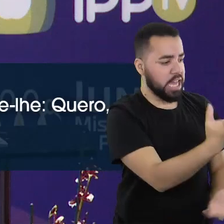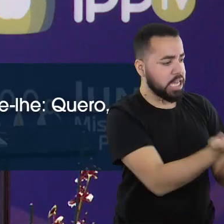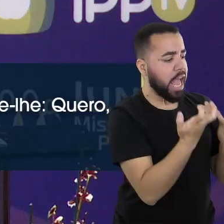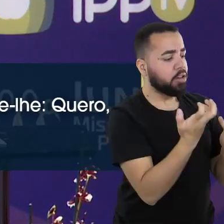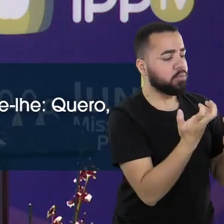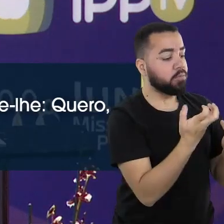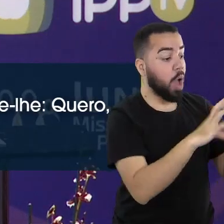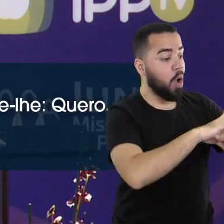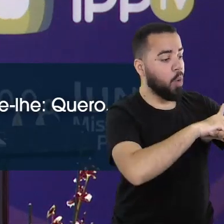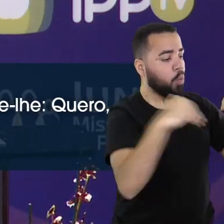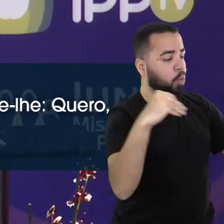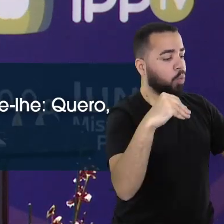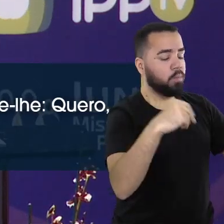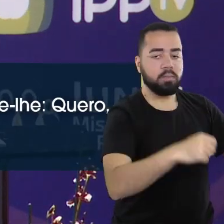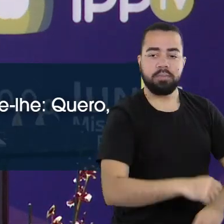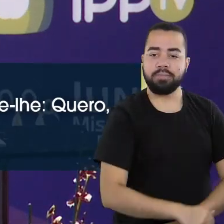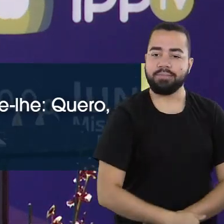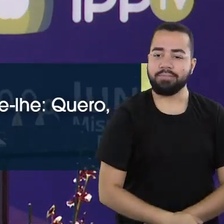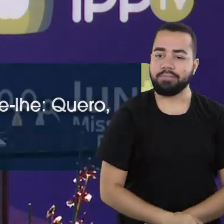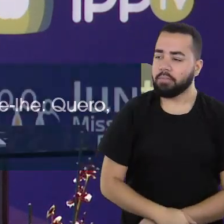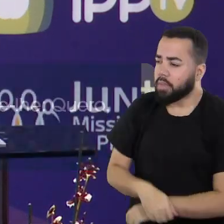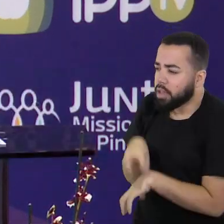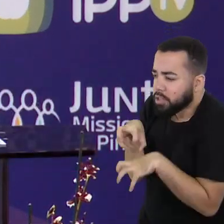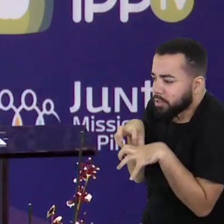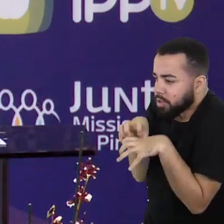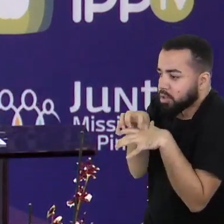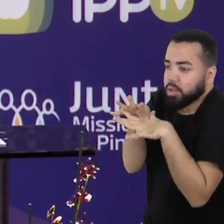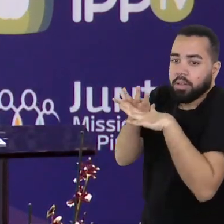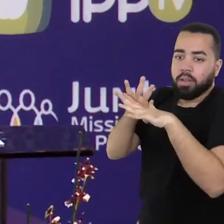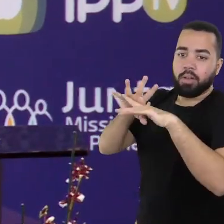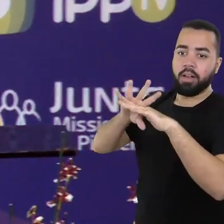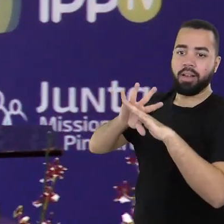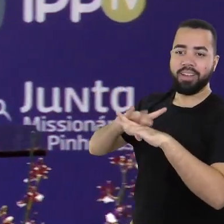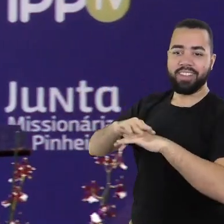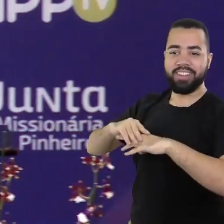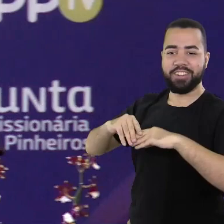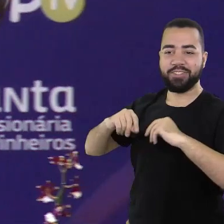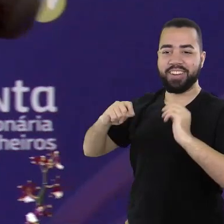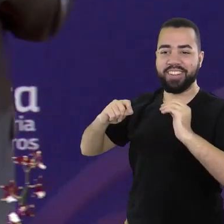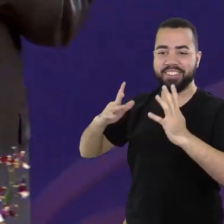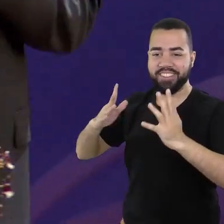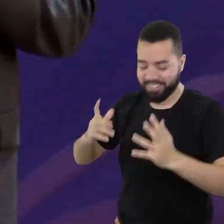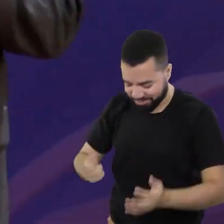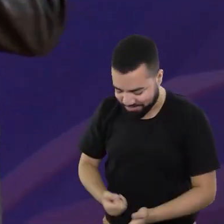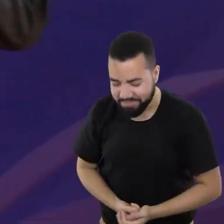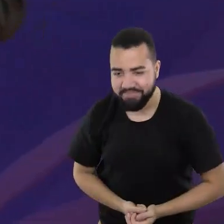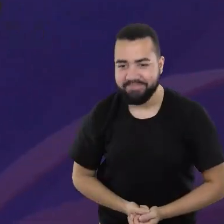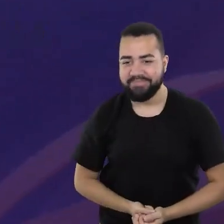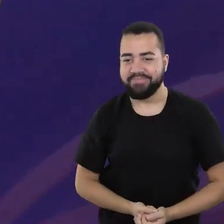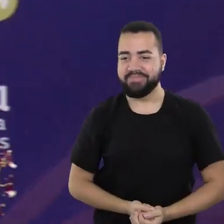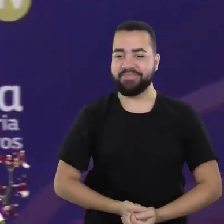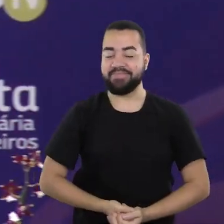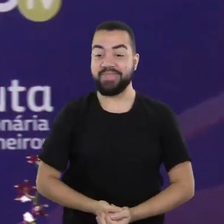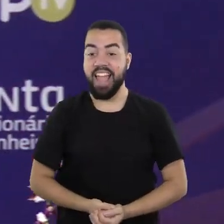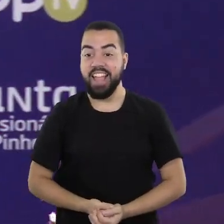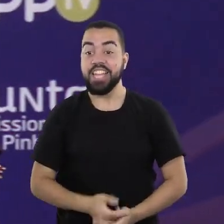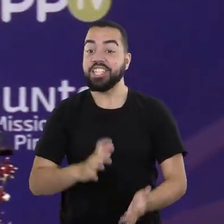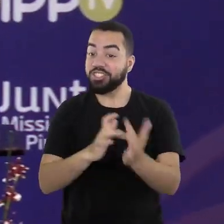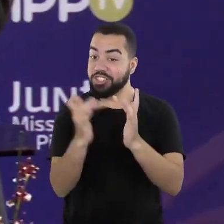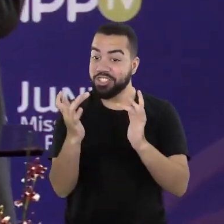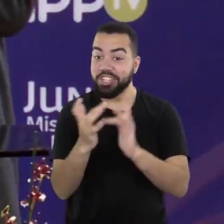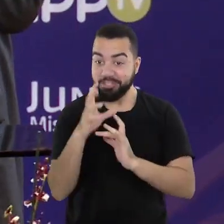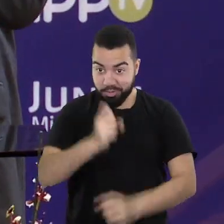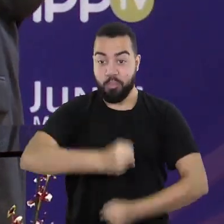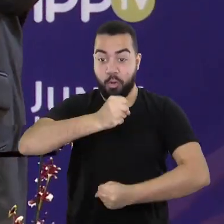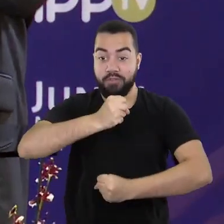Quero, fica limpo. Jesus não somente tem o poder para curar, mas Jesus está tratando de um leproso.